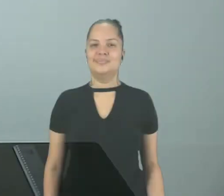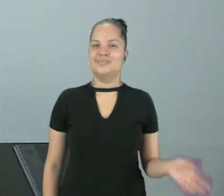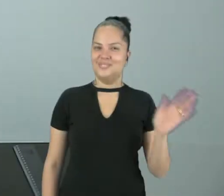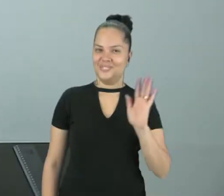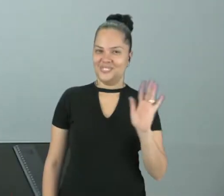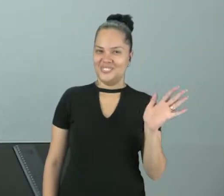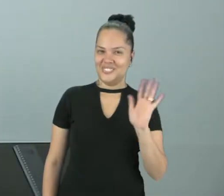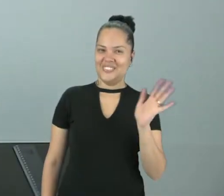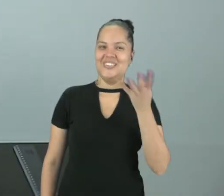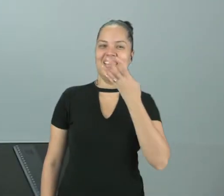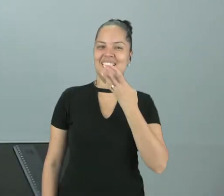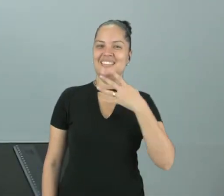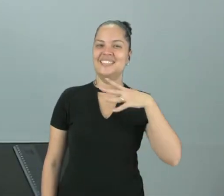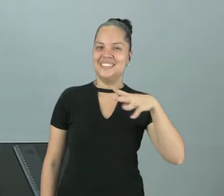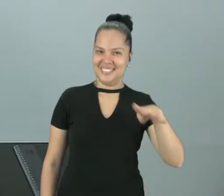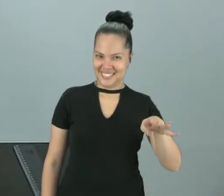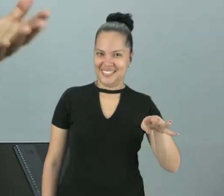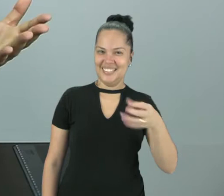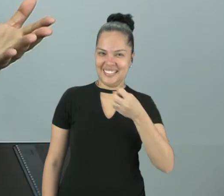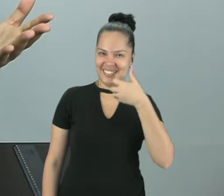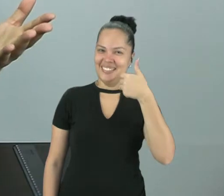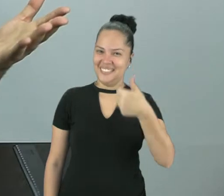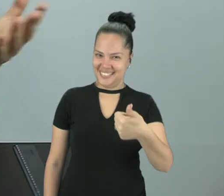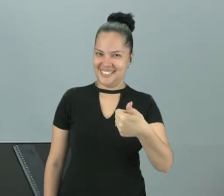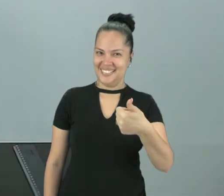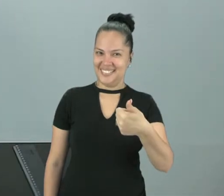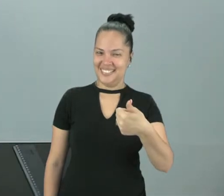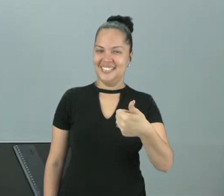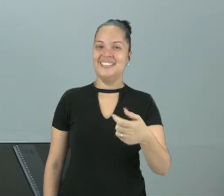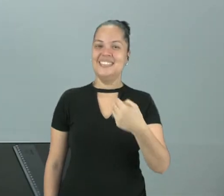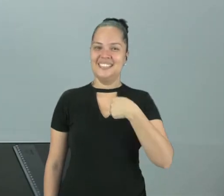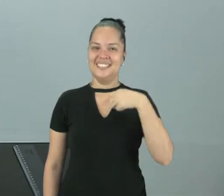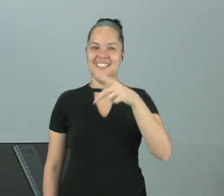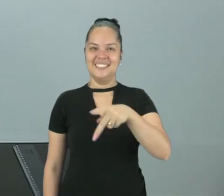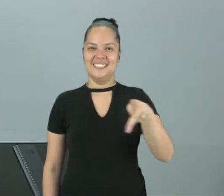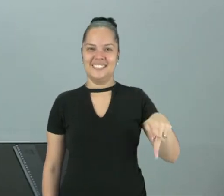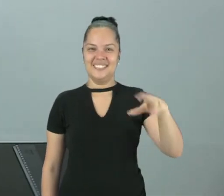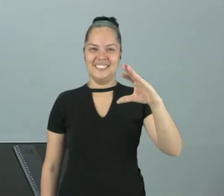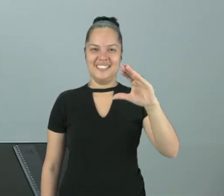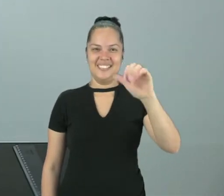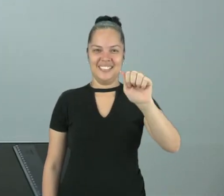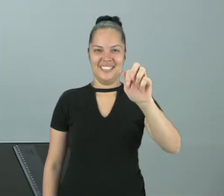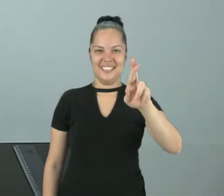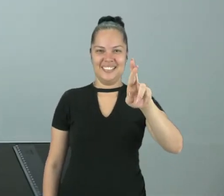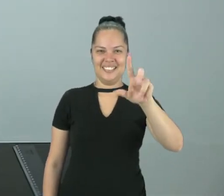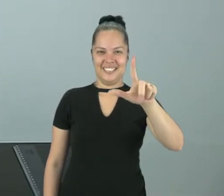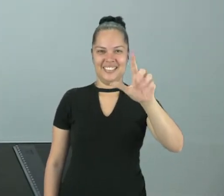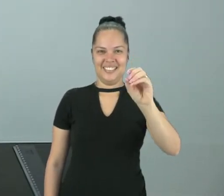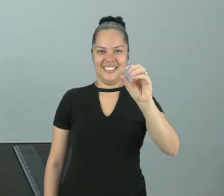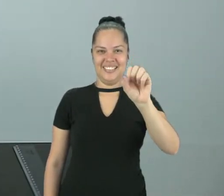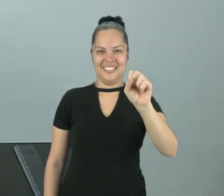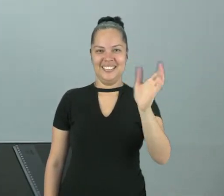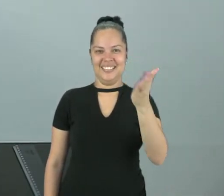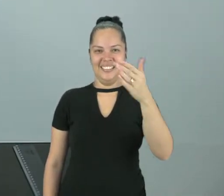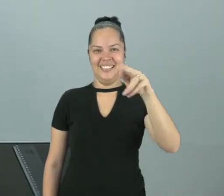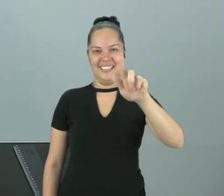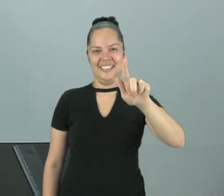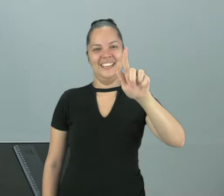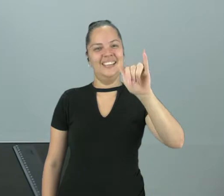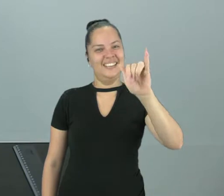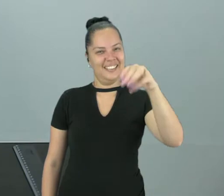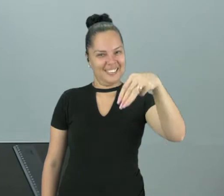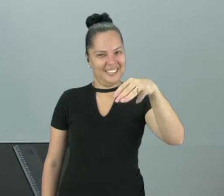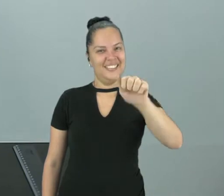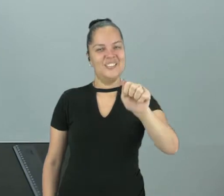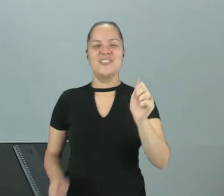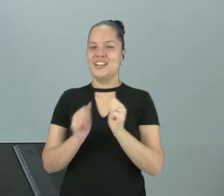o Olá crianças tudo bem eu sou o professor Carlos Lima isso aqui